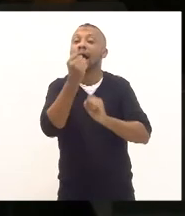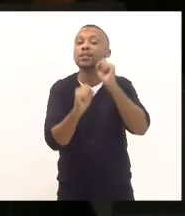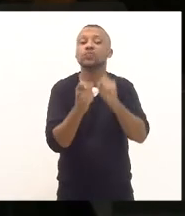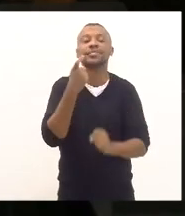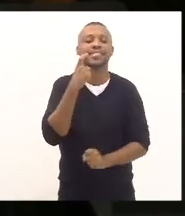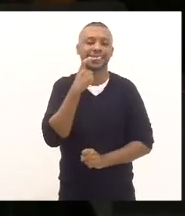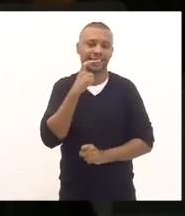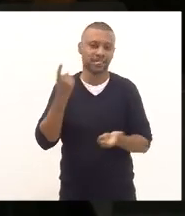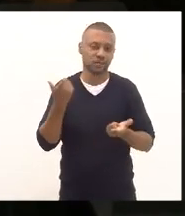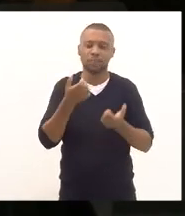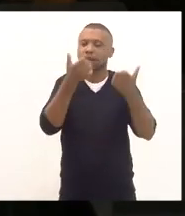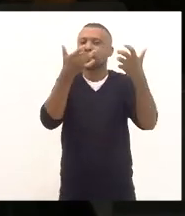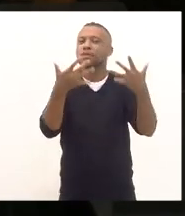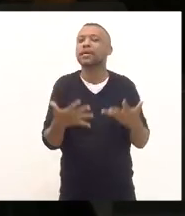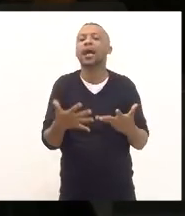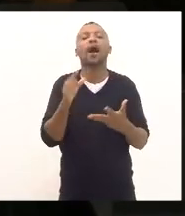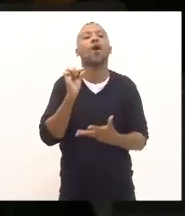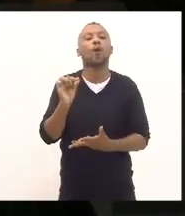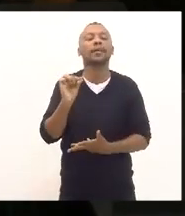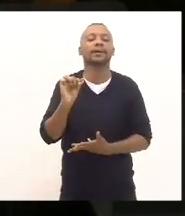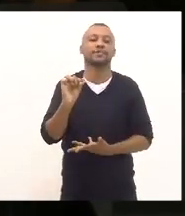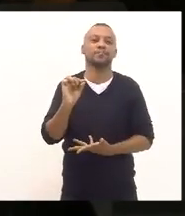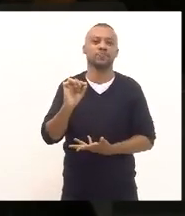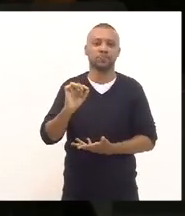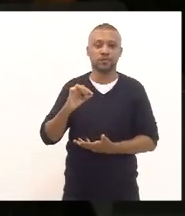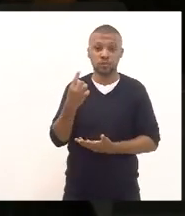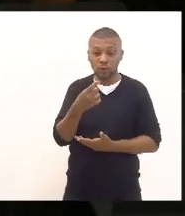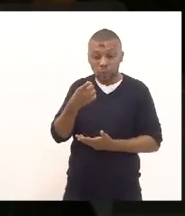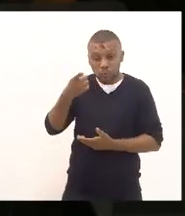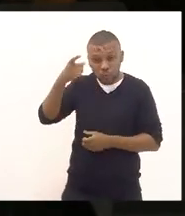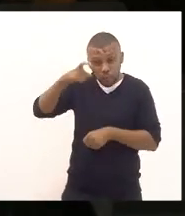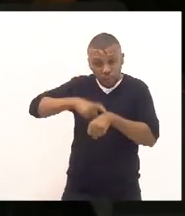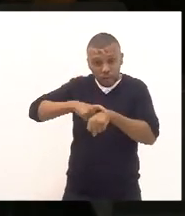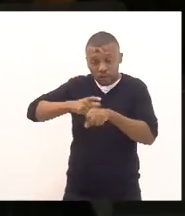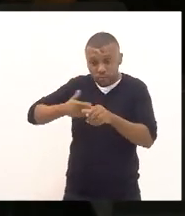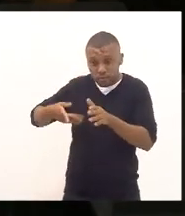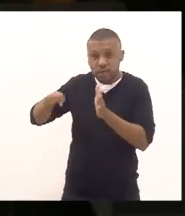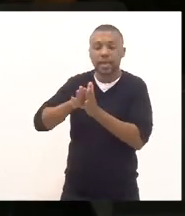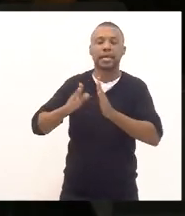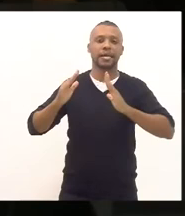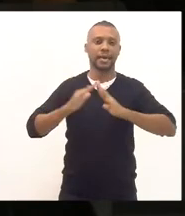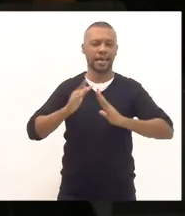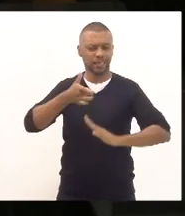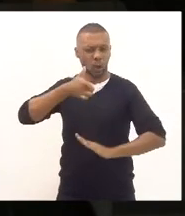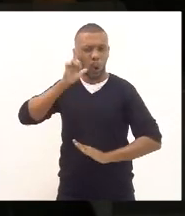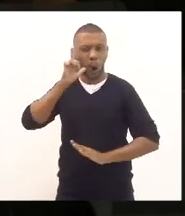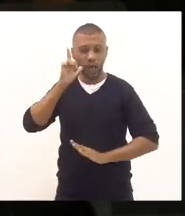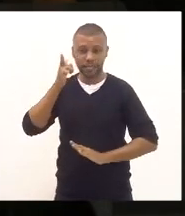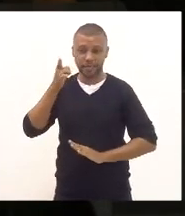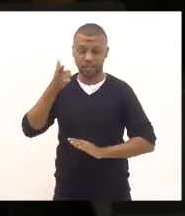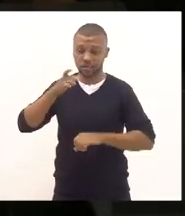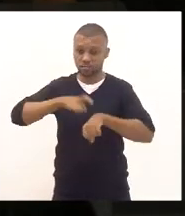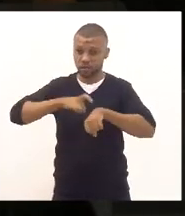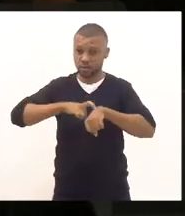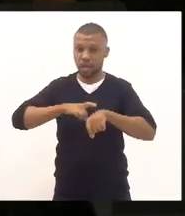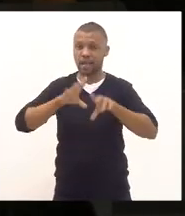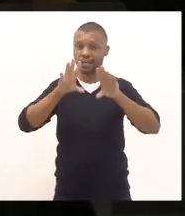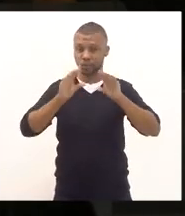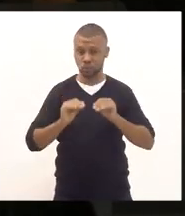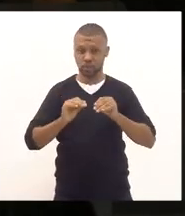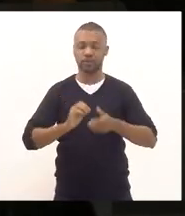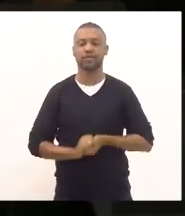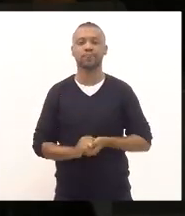plástico para dizer senhora presidente que quando eu cheguei em casa ontem à noite